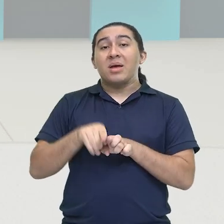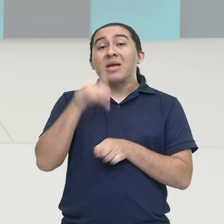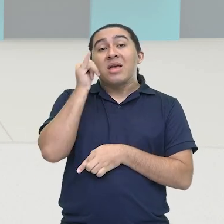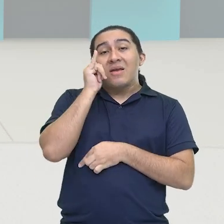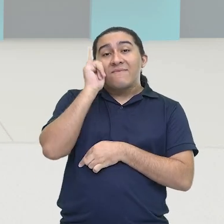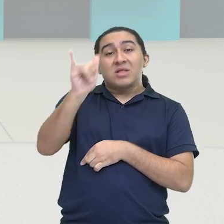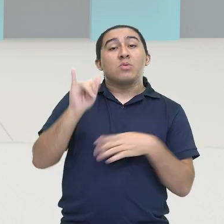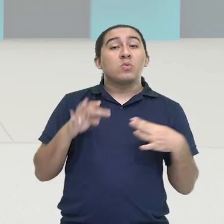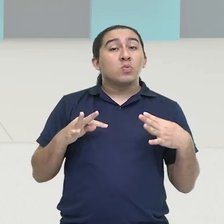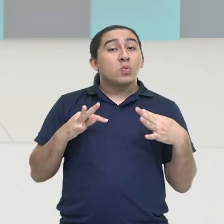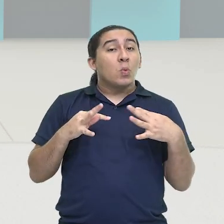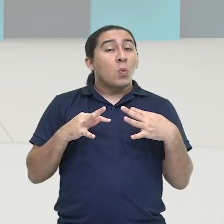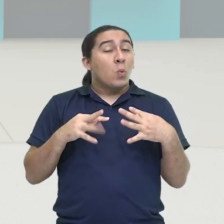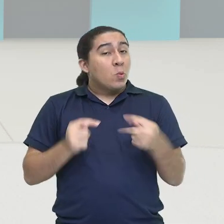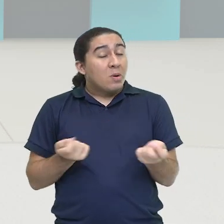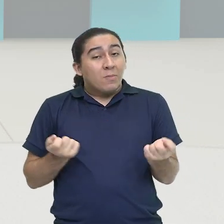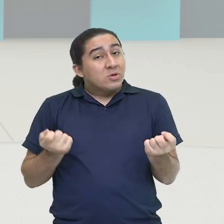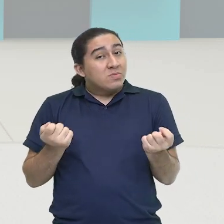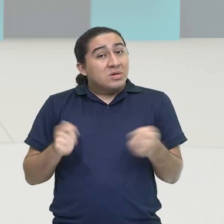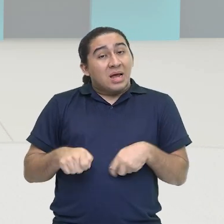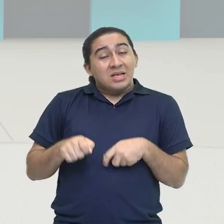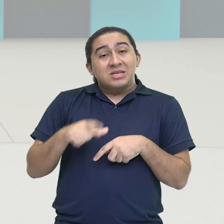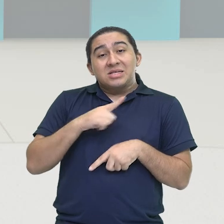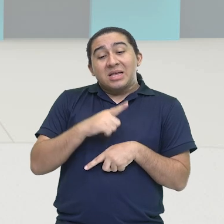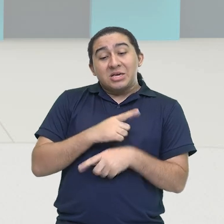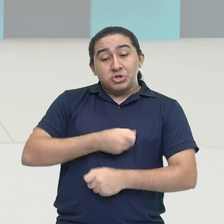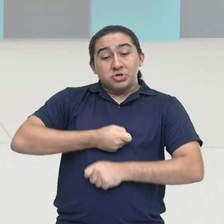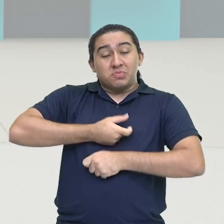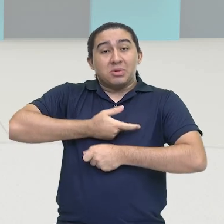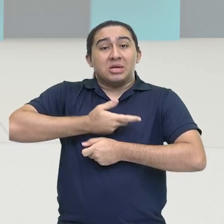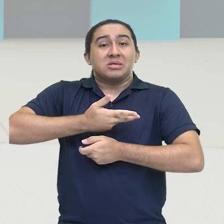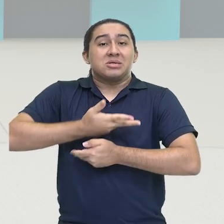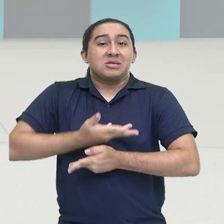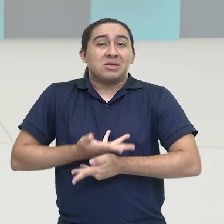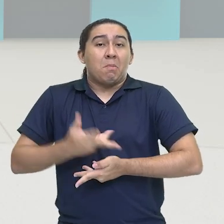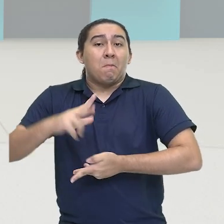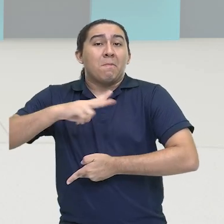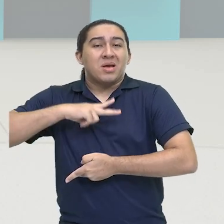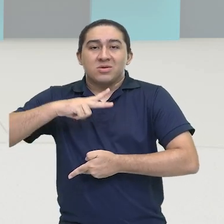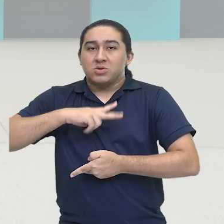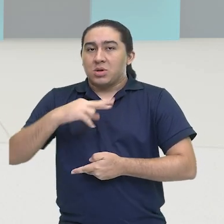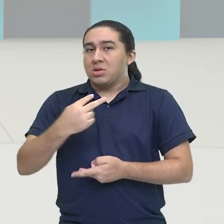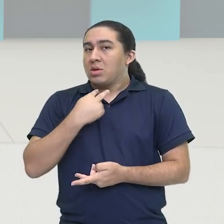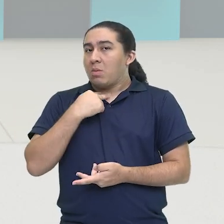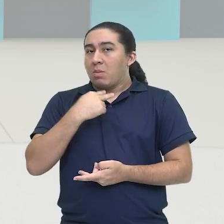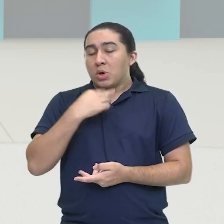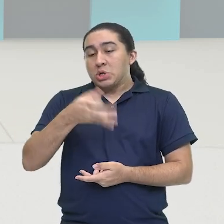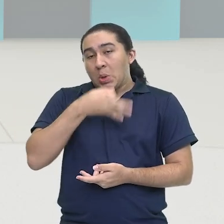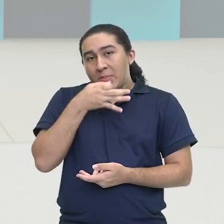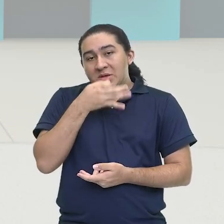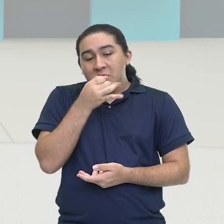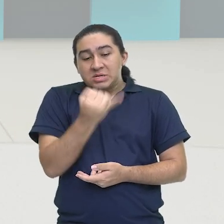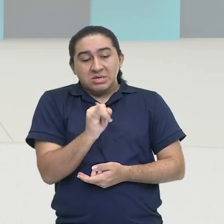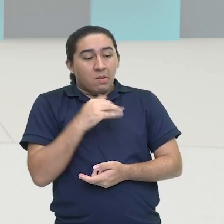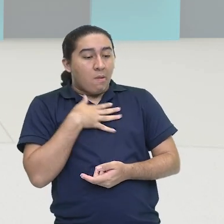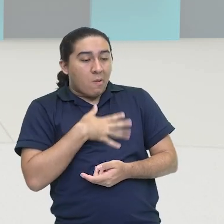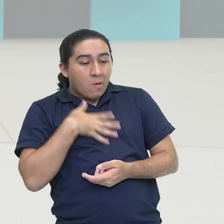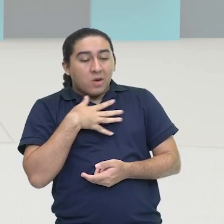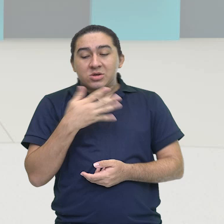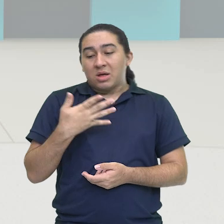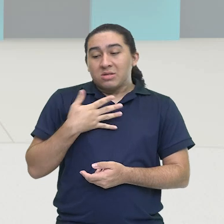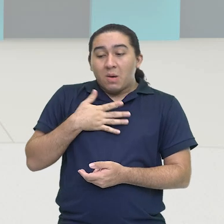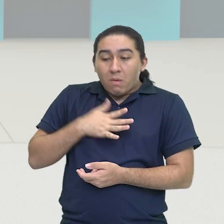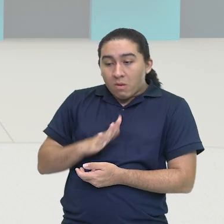expressão pessoal. Ele não pode colocar as impressões dele, se ele gosta ou se ele não